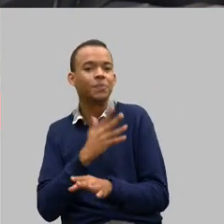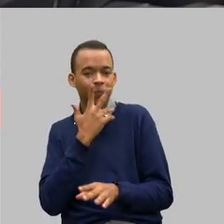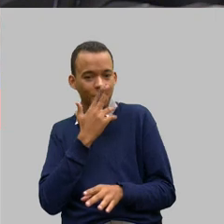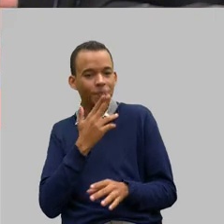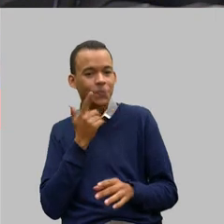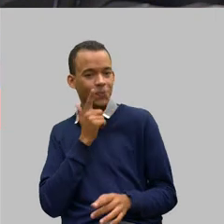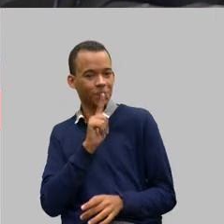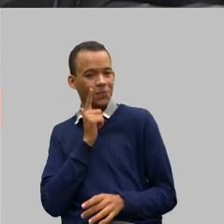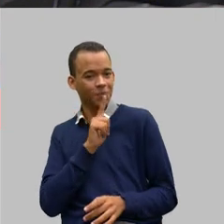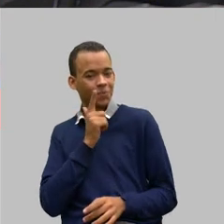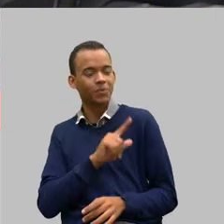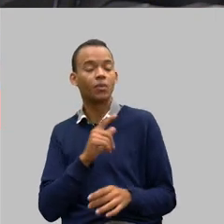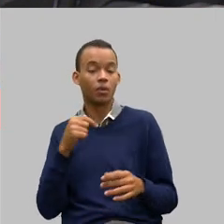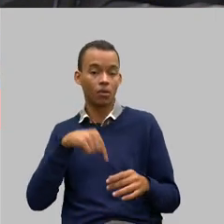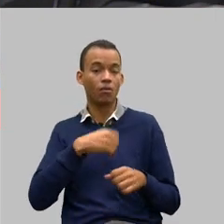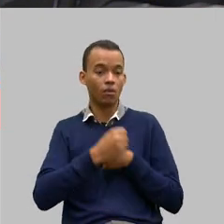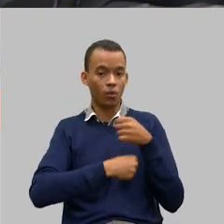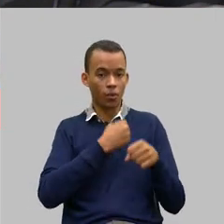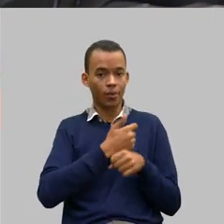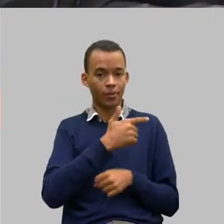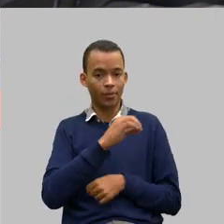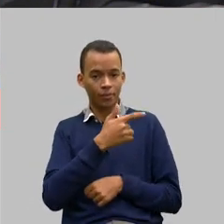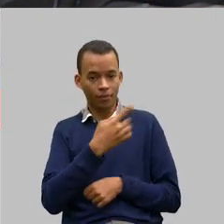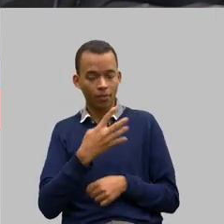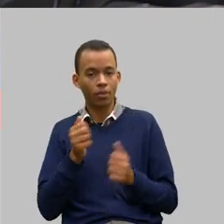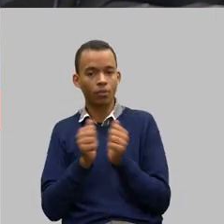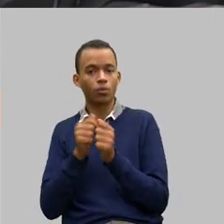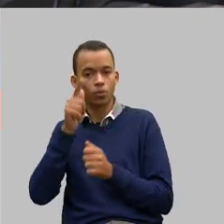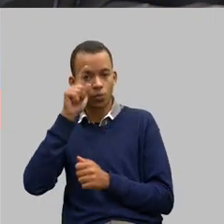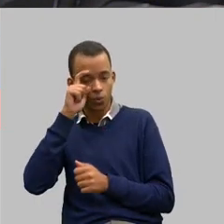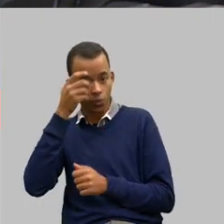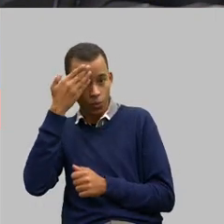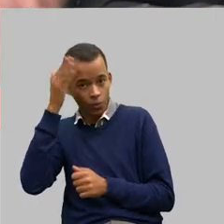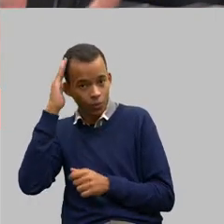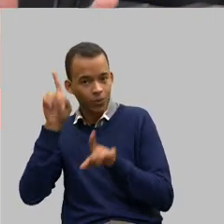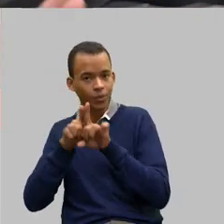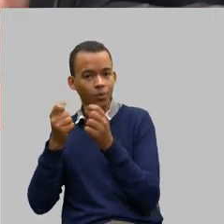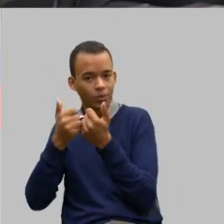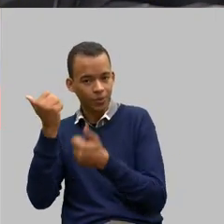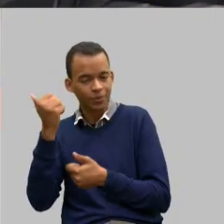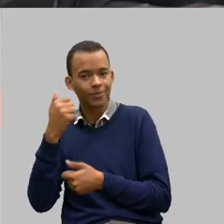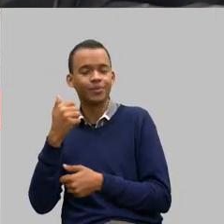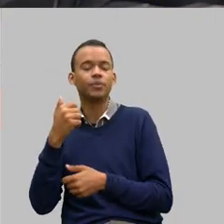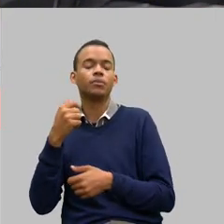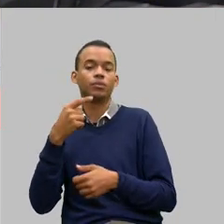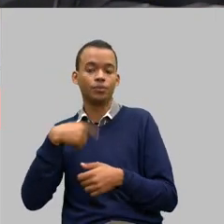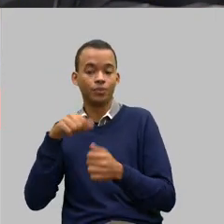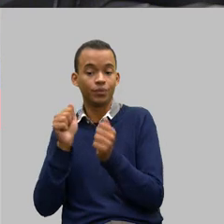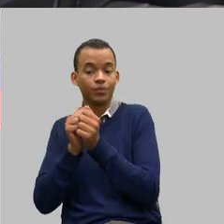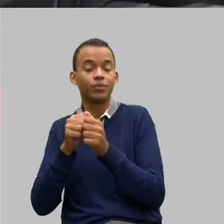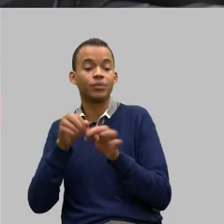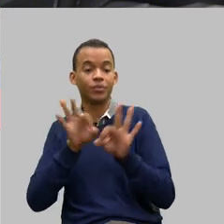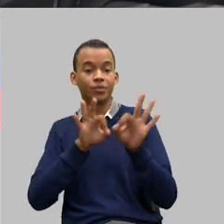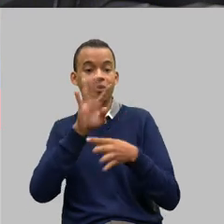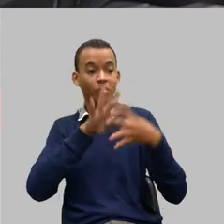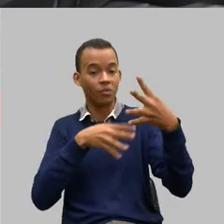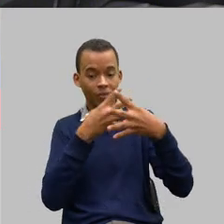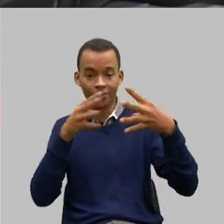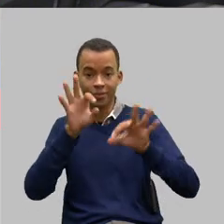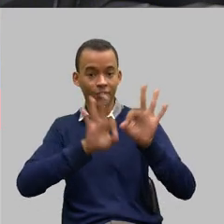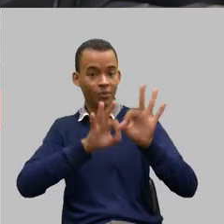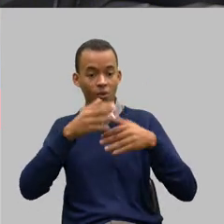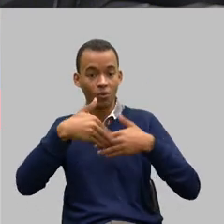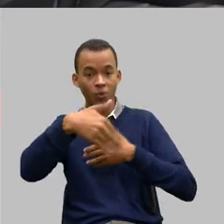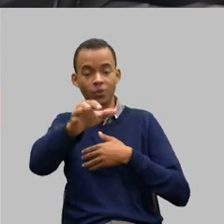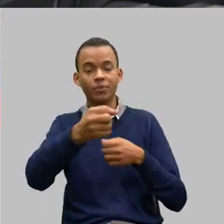ano a gente já conseguiu no início do ano aprovar né junto ao Governador Vice governador a carteira de projetos pro ano e o orçamento pro ano isso deu né